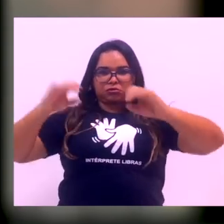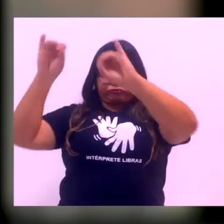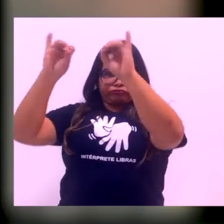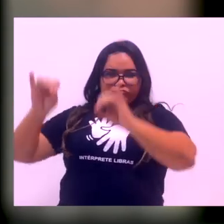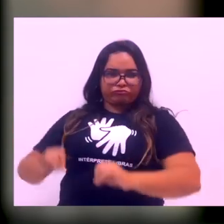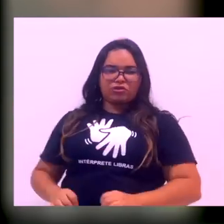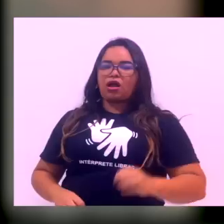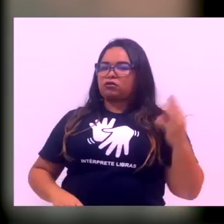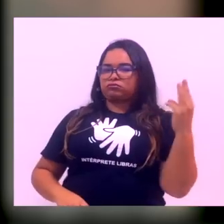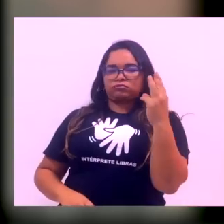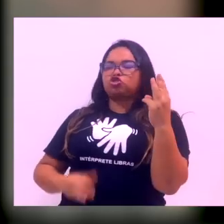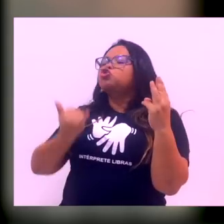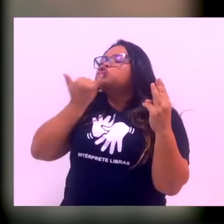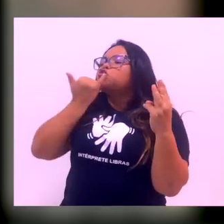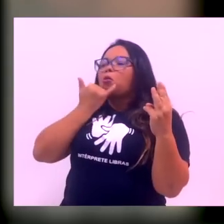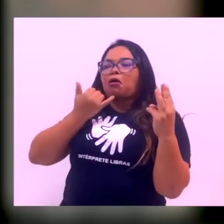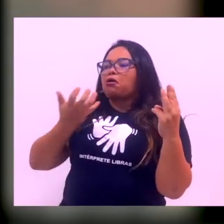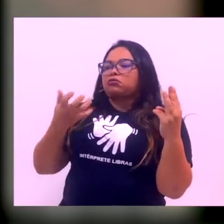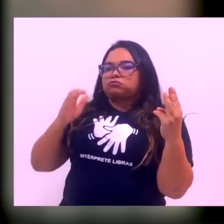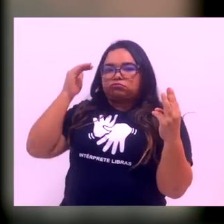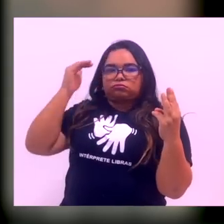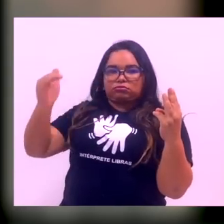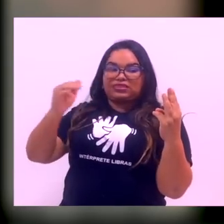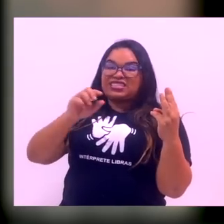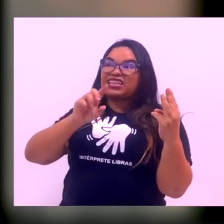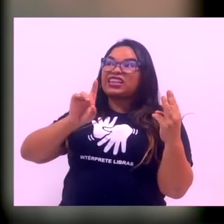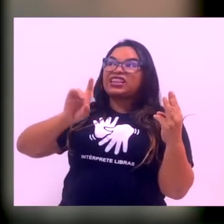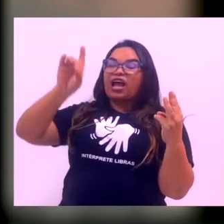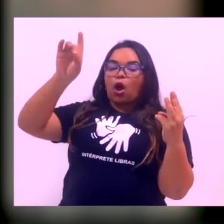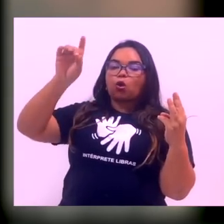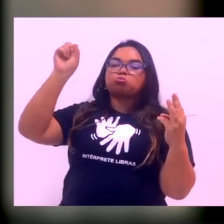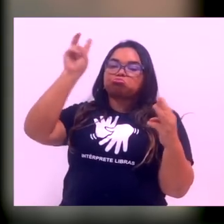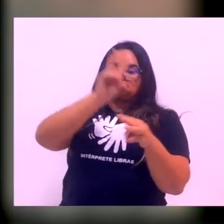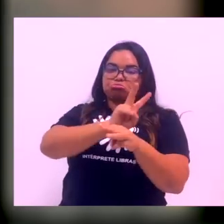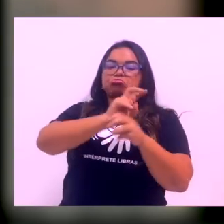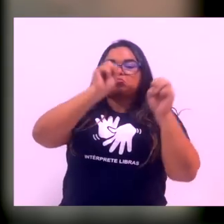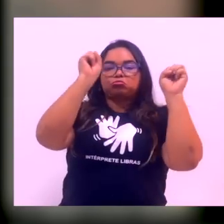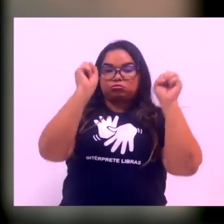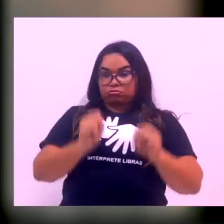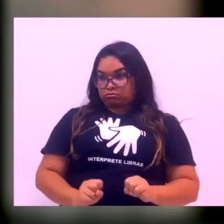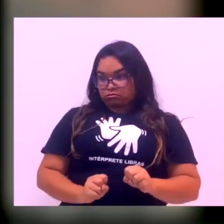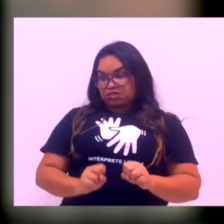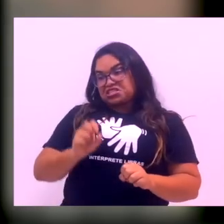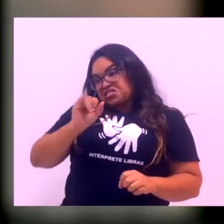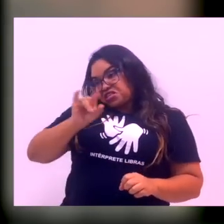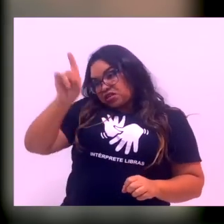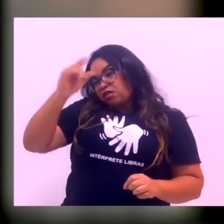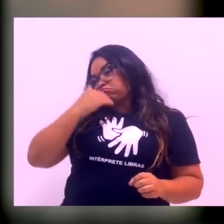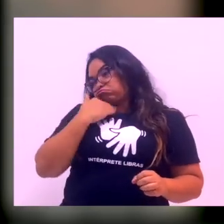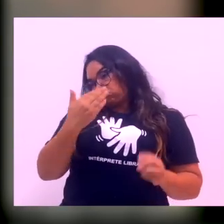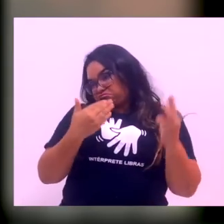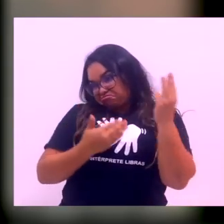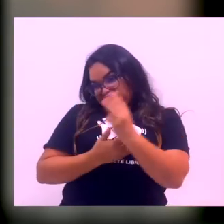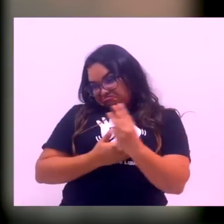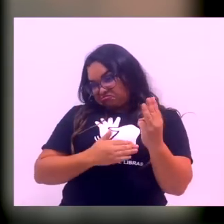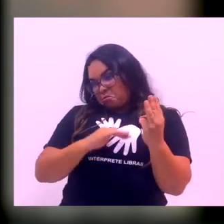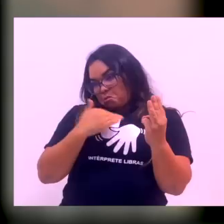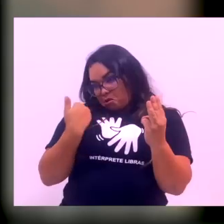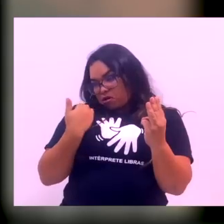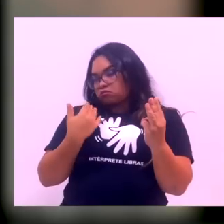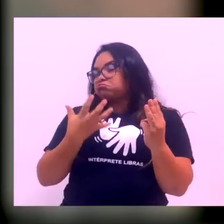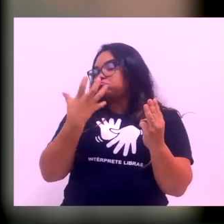Se nós fomos jogados na fornalha de fogo ardente, o Deus a quem servimos é capaz de nos salvar dela, e ele